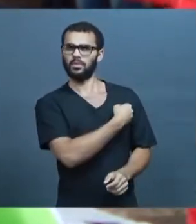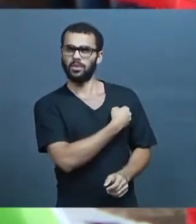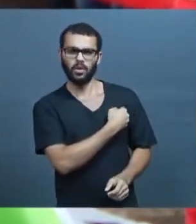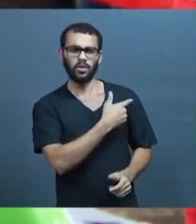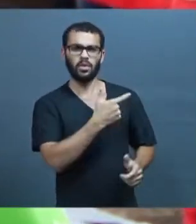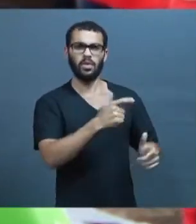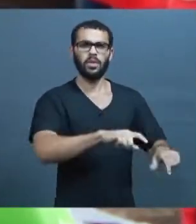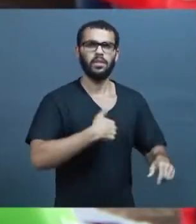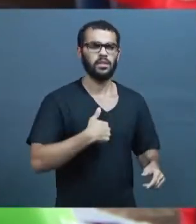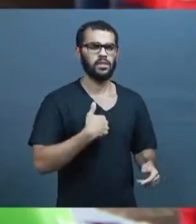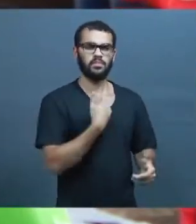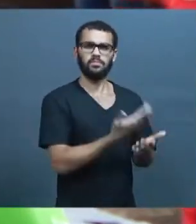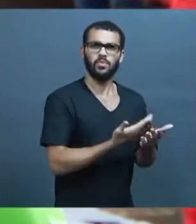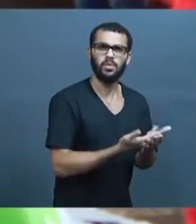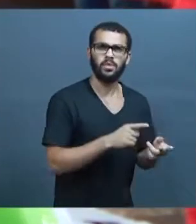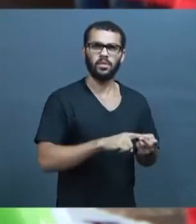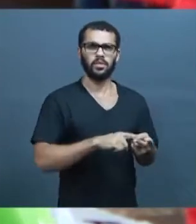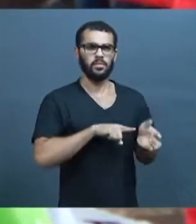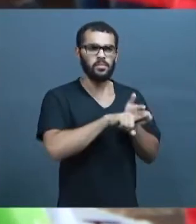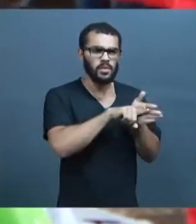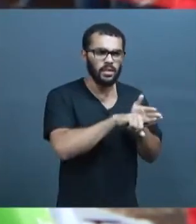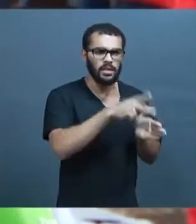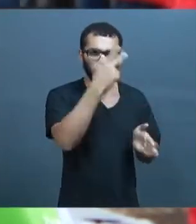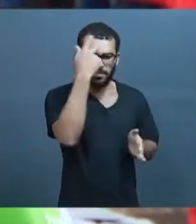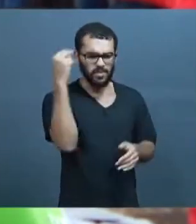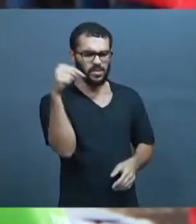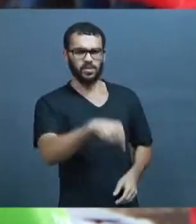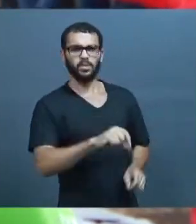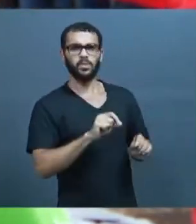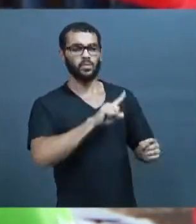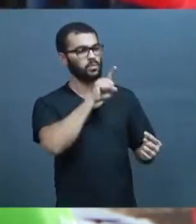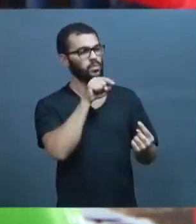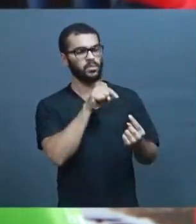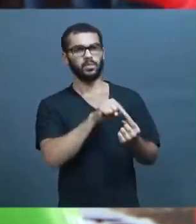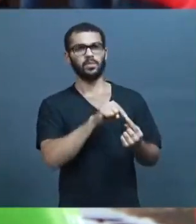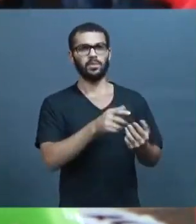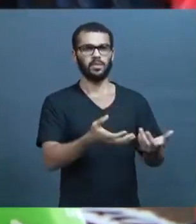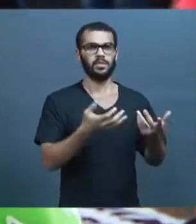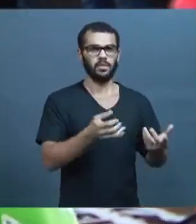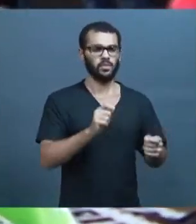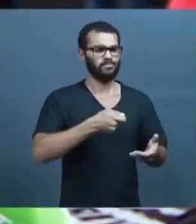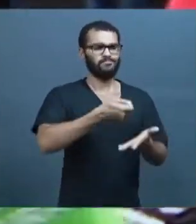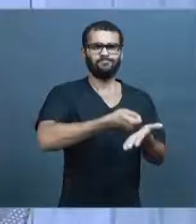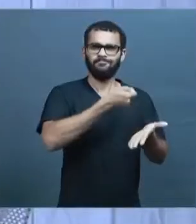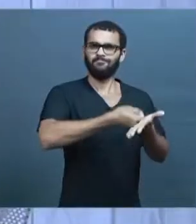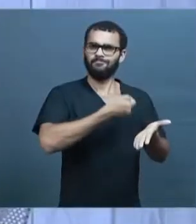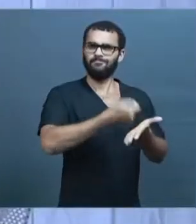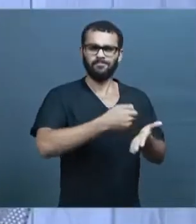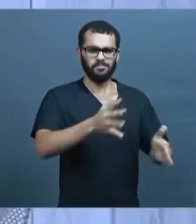está pesquisando. Então, todo mundo que está aqui está com o único objetivo de que é defender a educação.